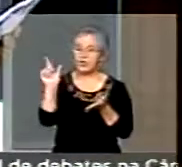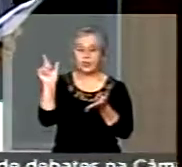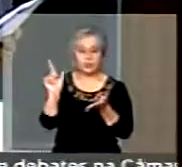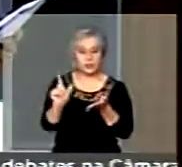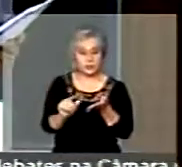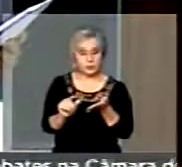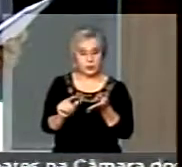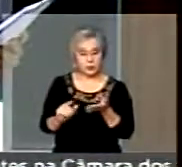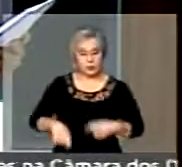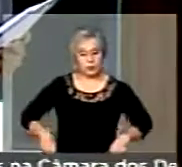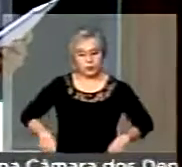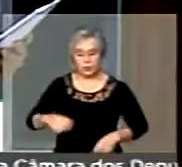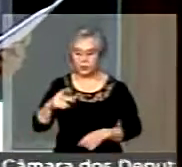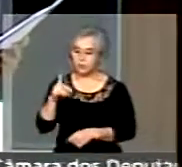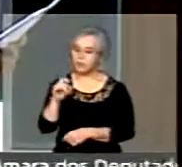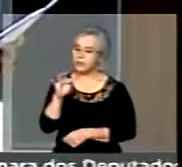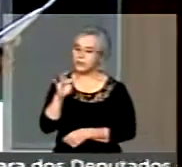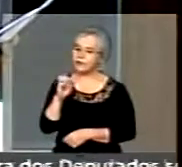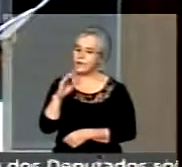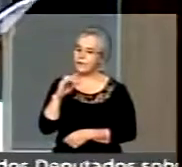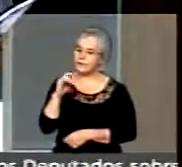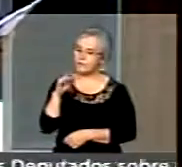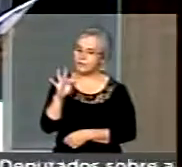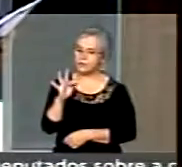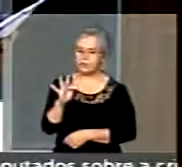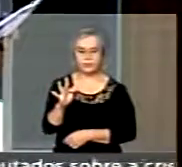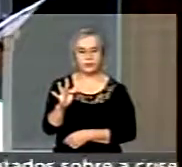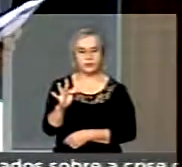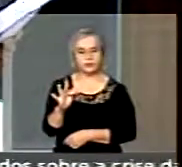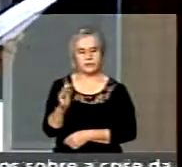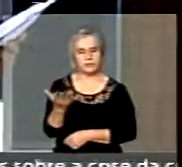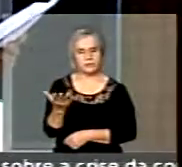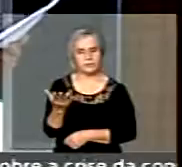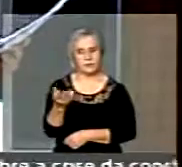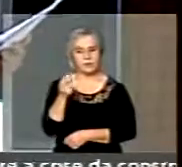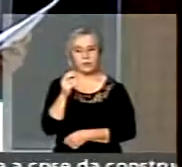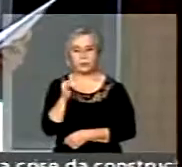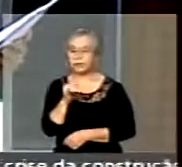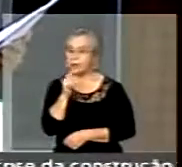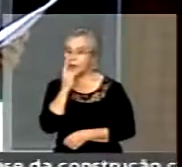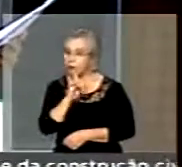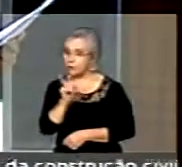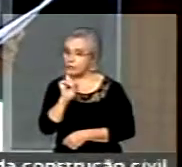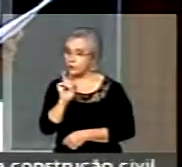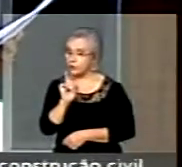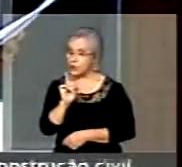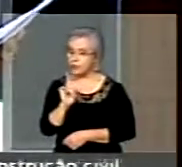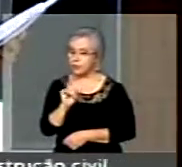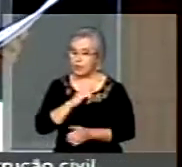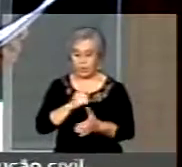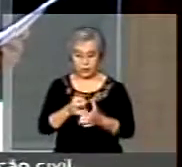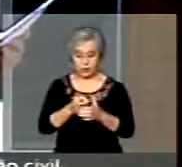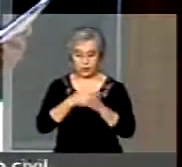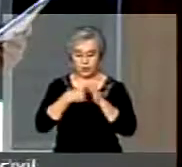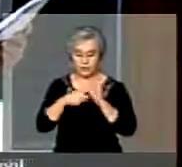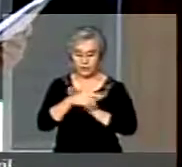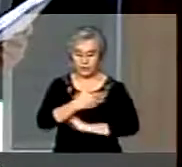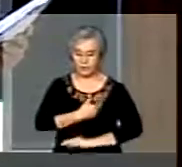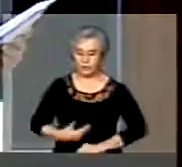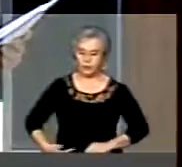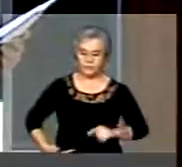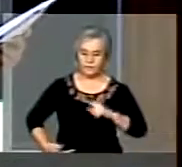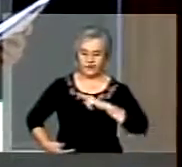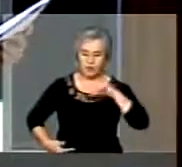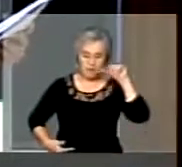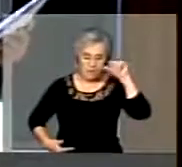no médio e longo prazos. Caso contrário, quando a capacidade de endividamento interno do governo se